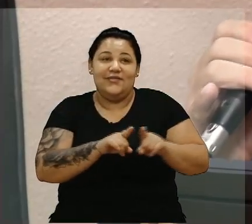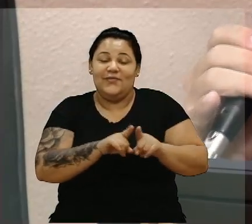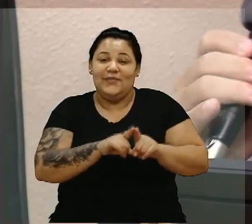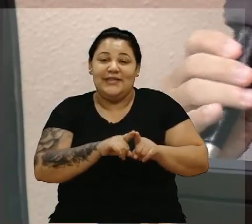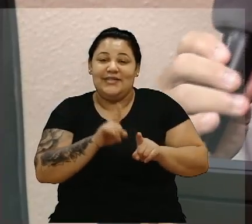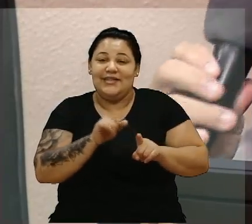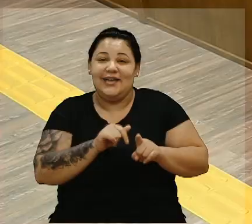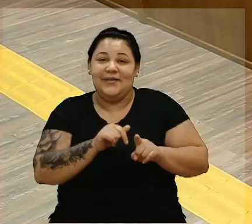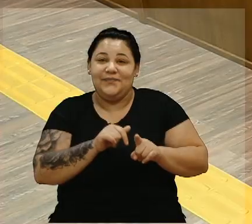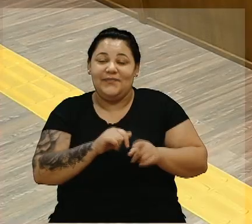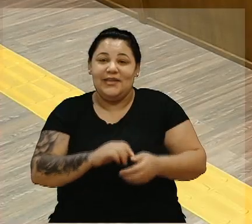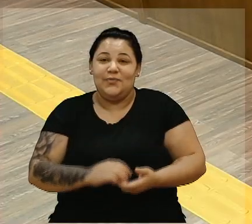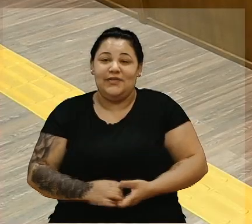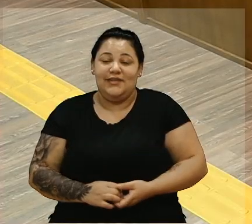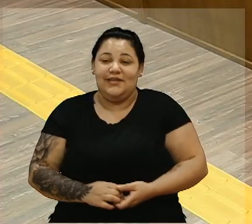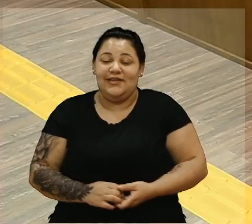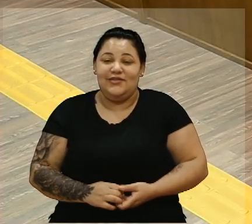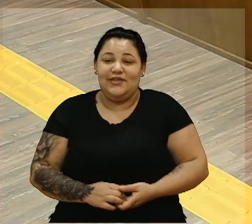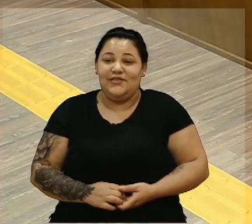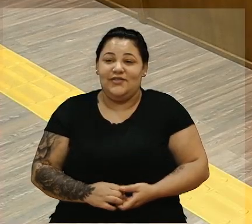são negados.